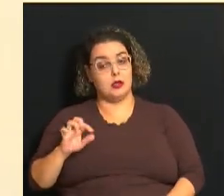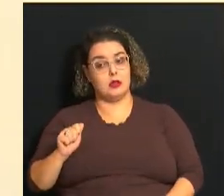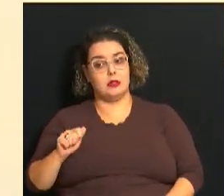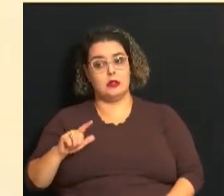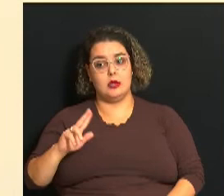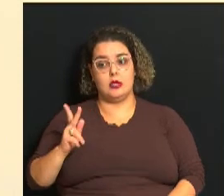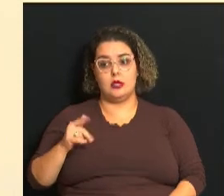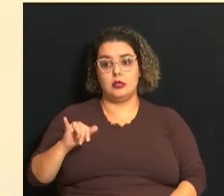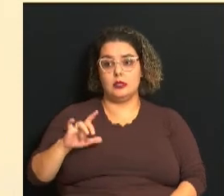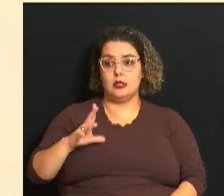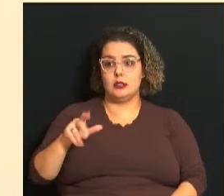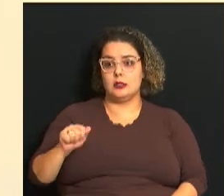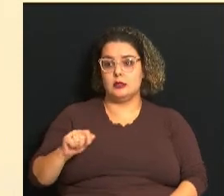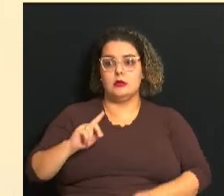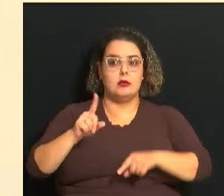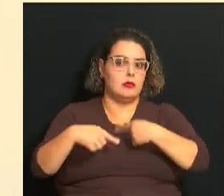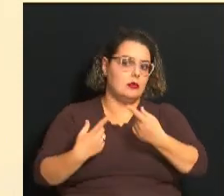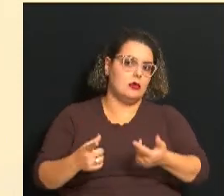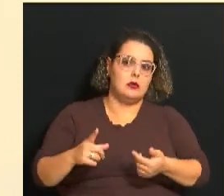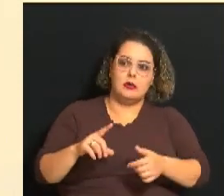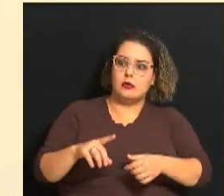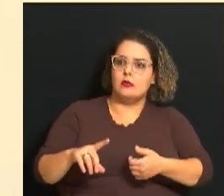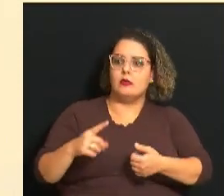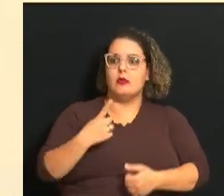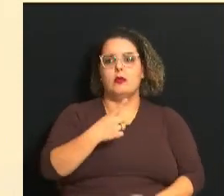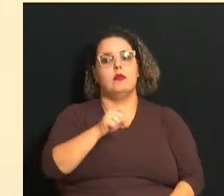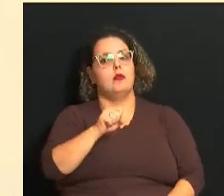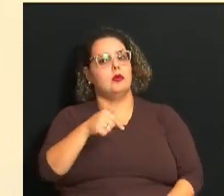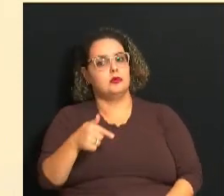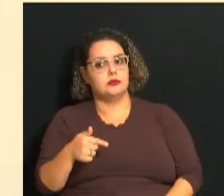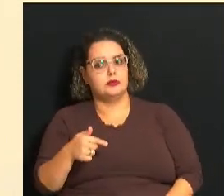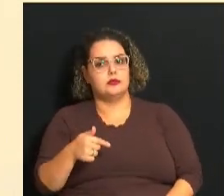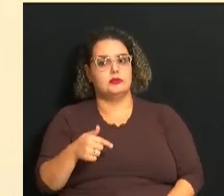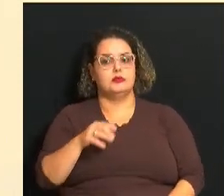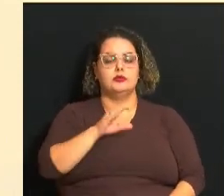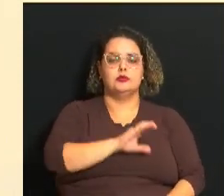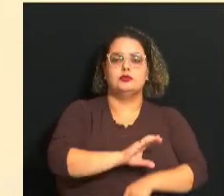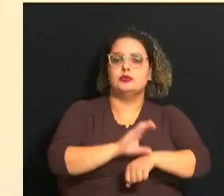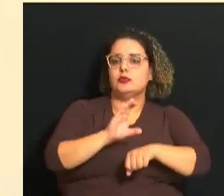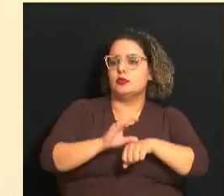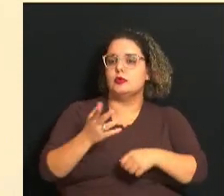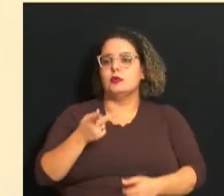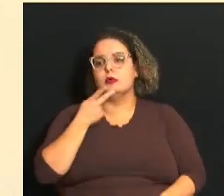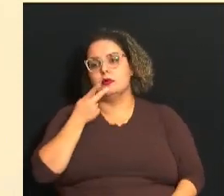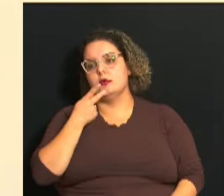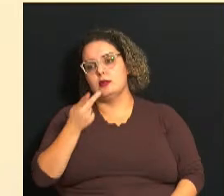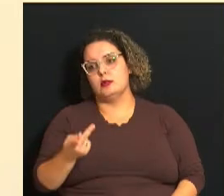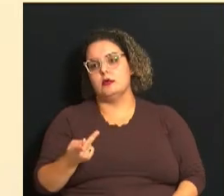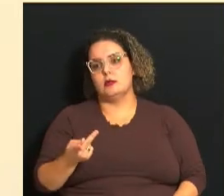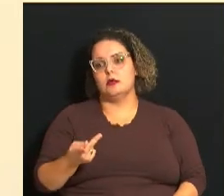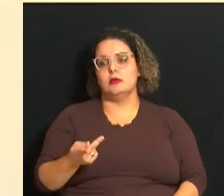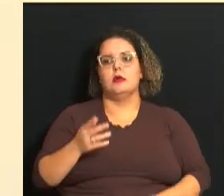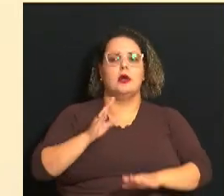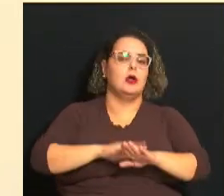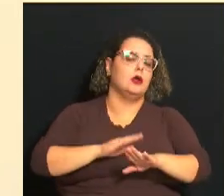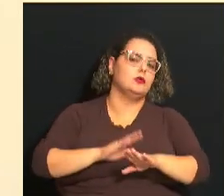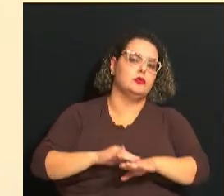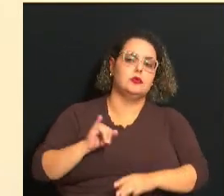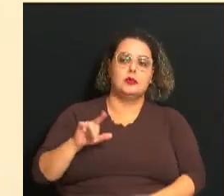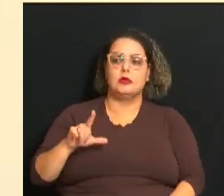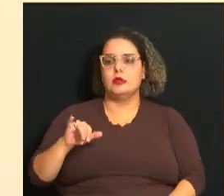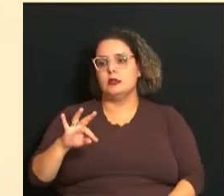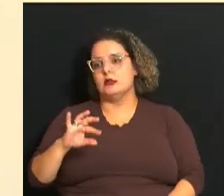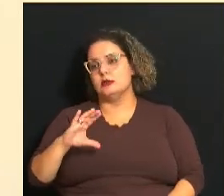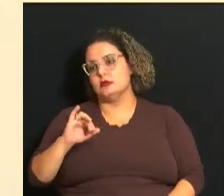assim mas teremos outros dispositivos né artigo 187 também do Código Civil que fala né que o ato ilícito O titular de um direito